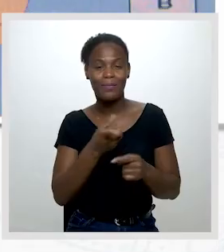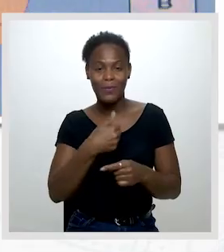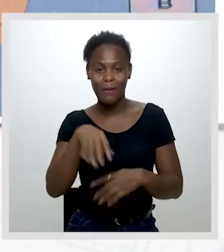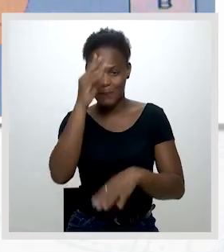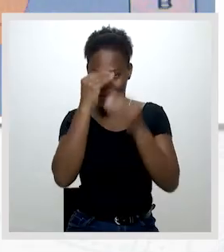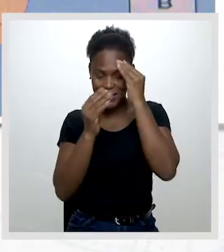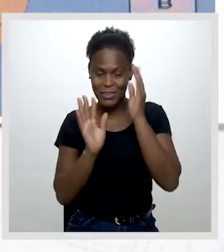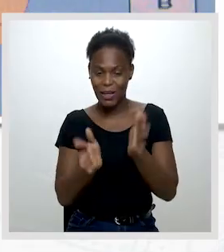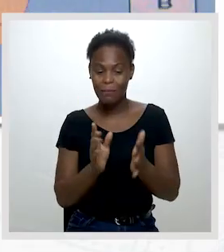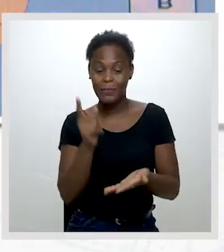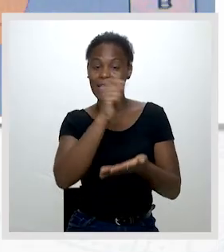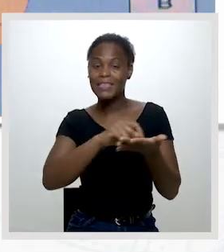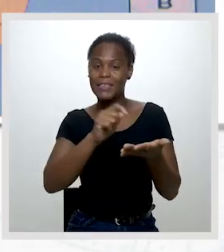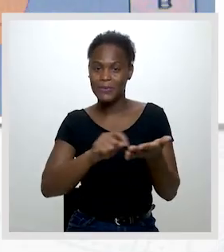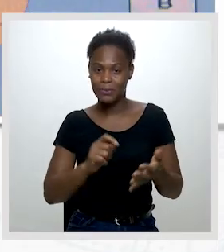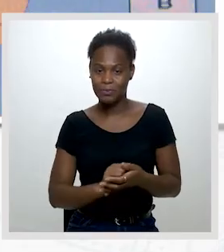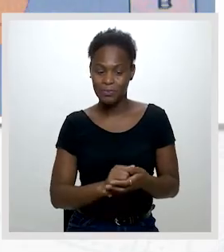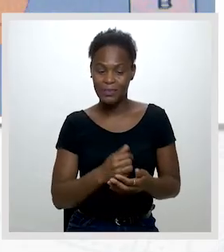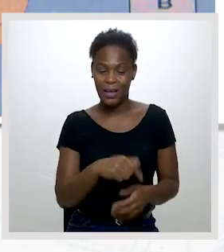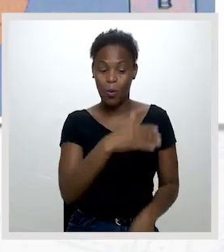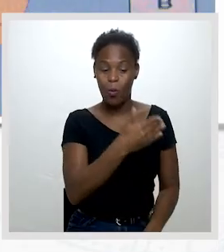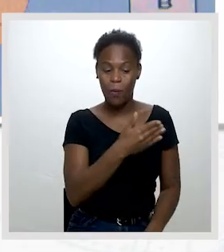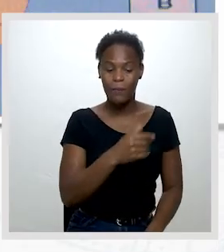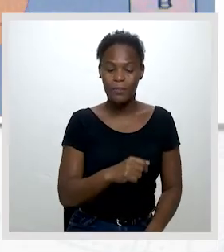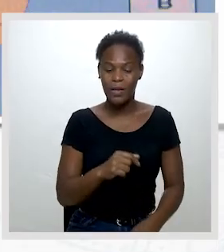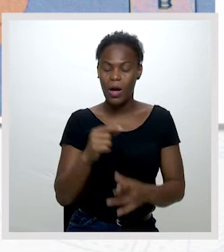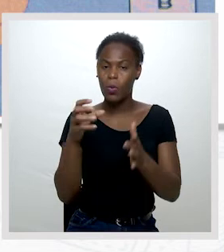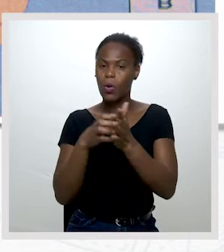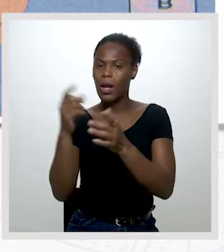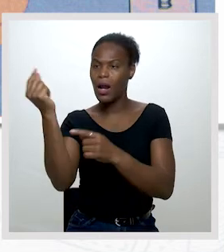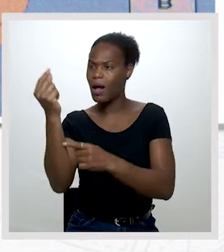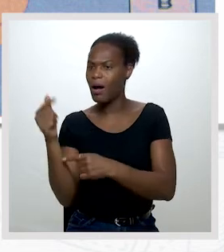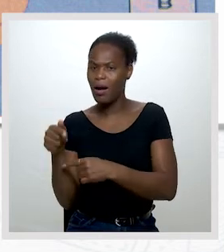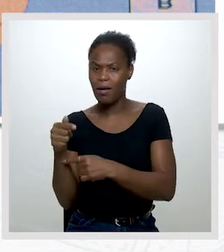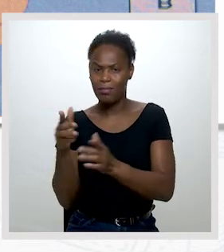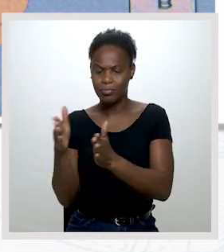Exercício. Temos o esquema ao lado refere-se